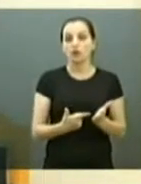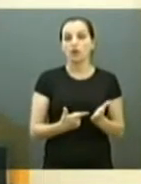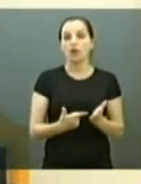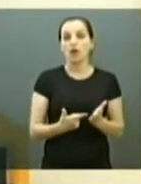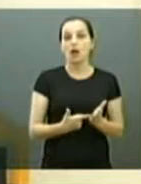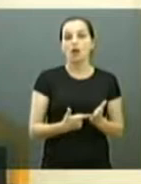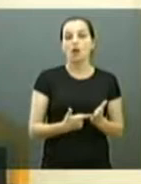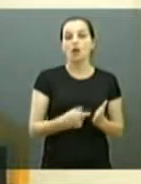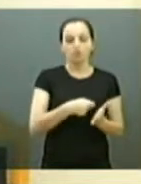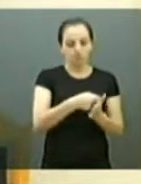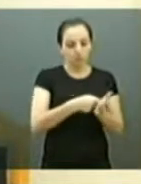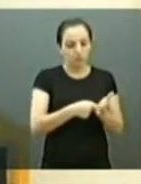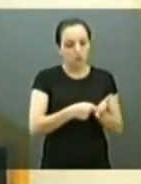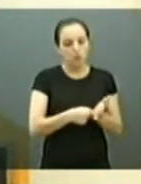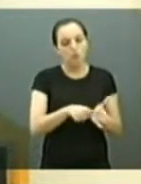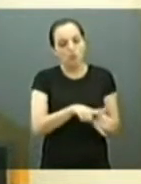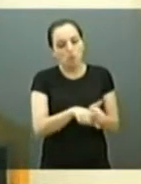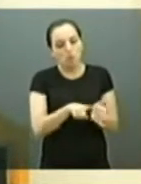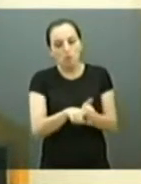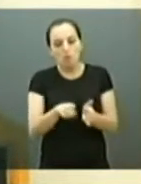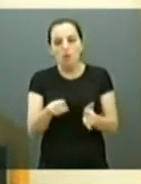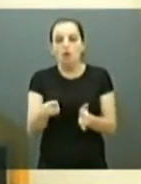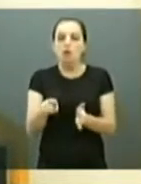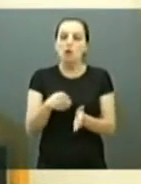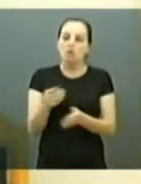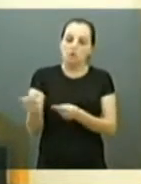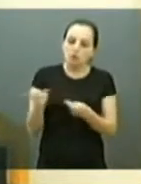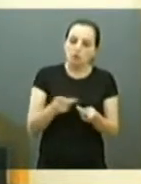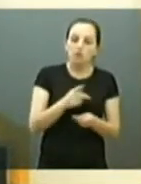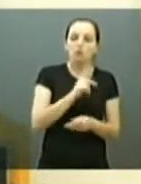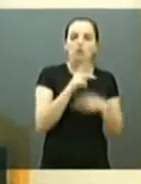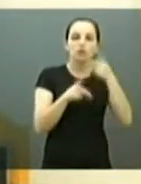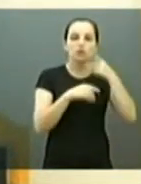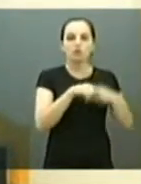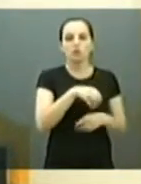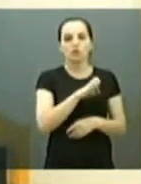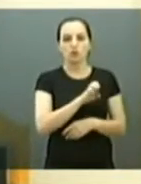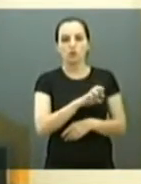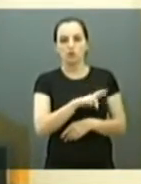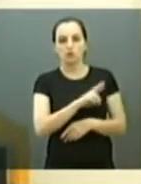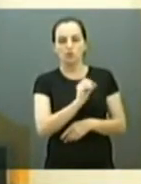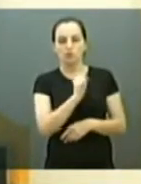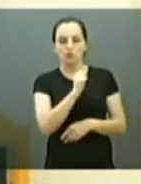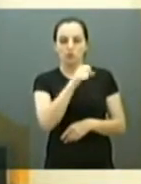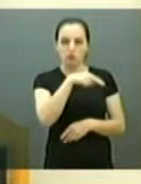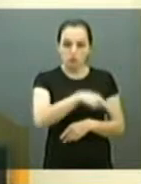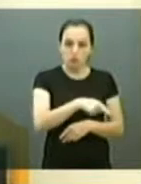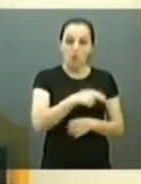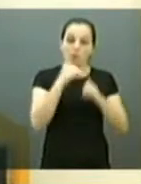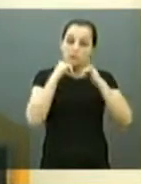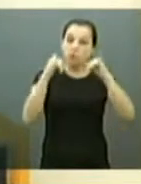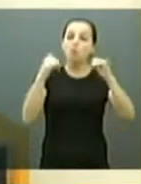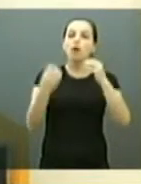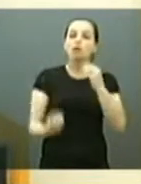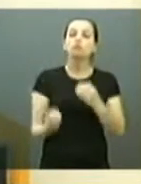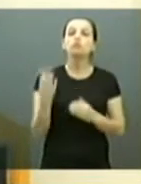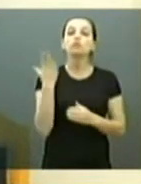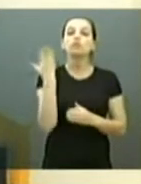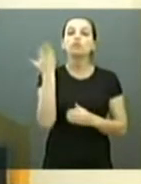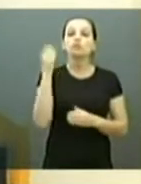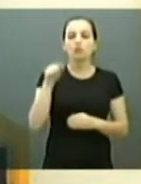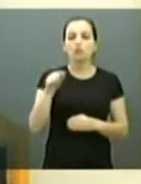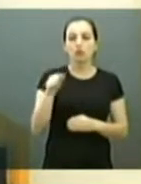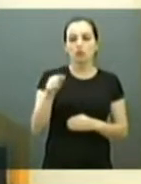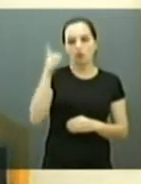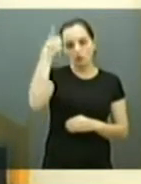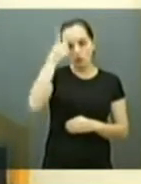editor procurou o vereador Jefferson Yashuda para se informar sobre o que estava acontecendo. O delegado da Polícia Federal encaminhou